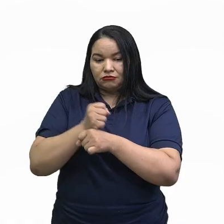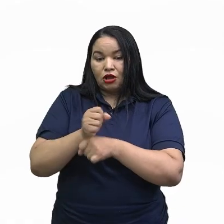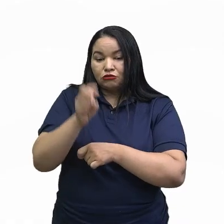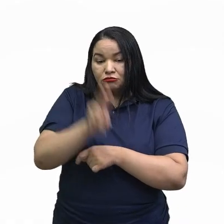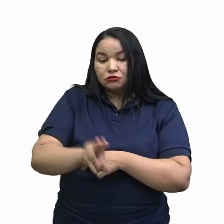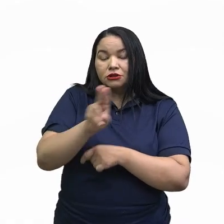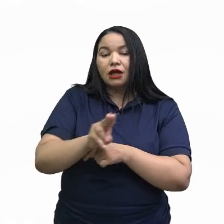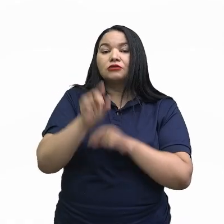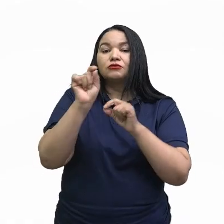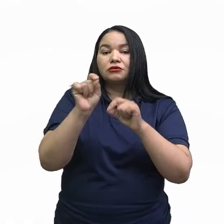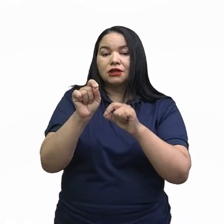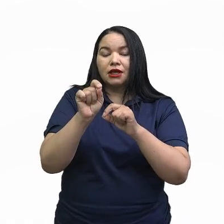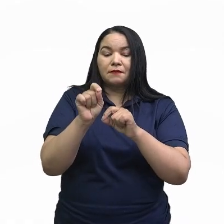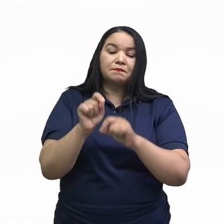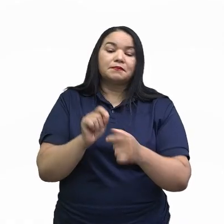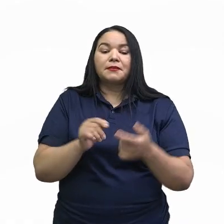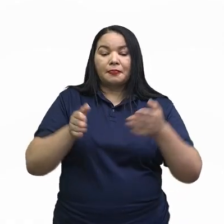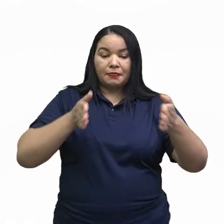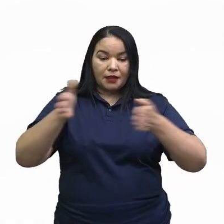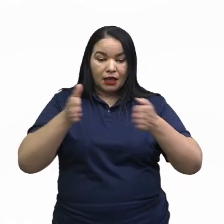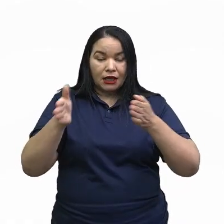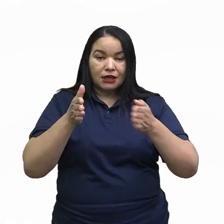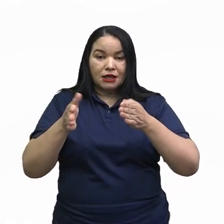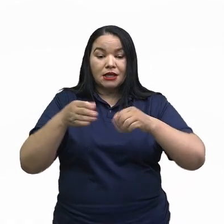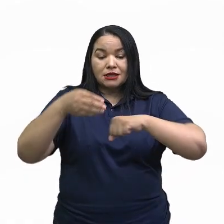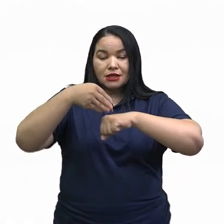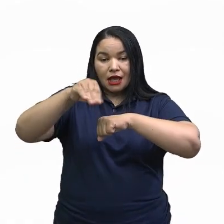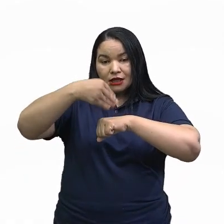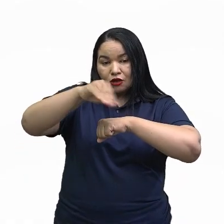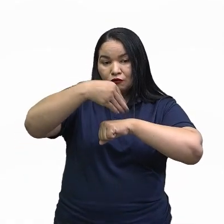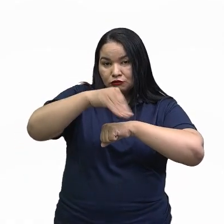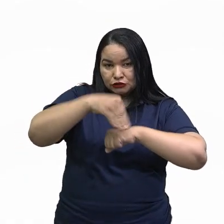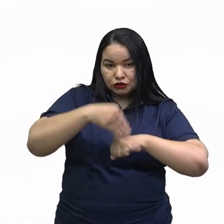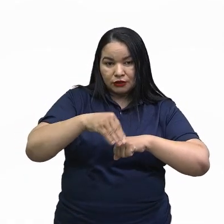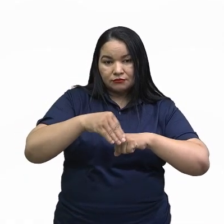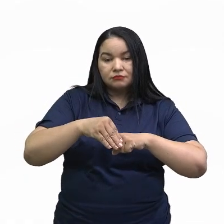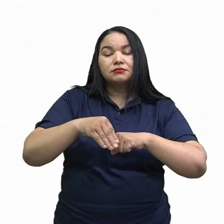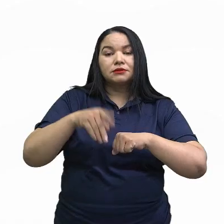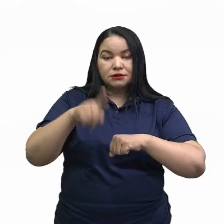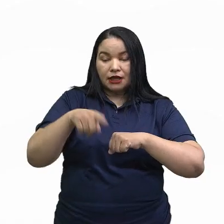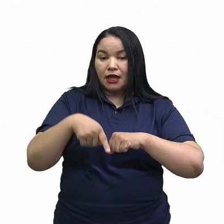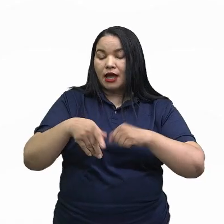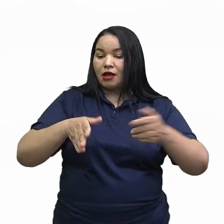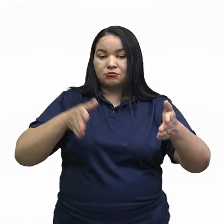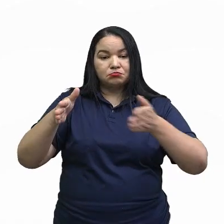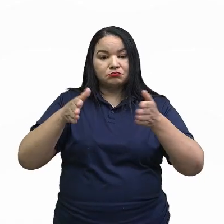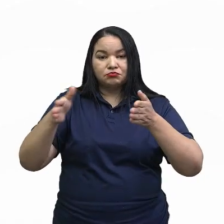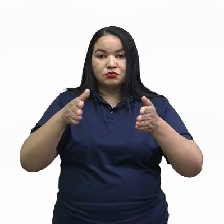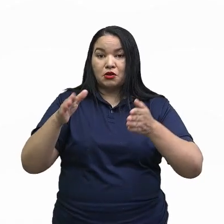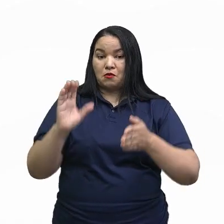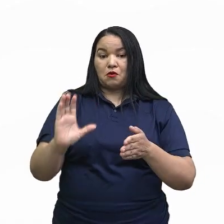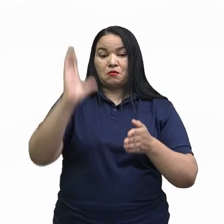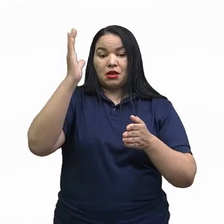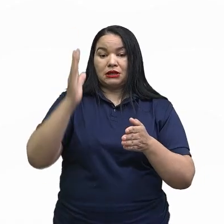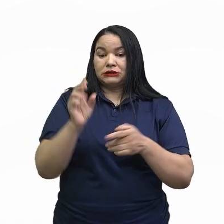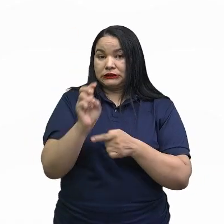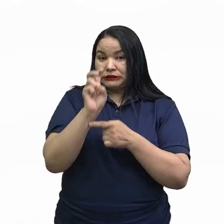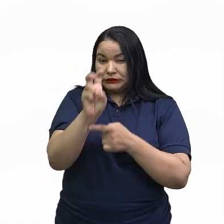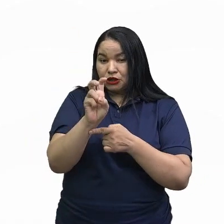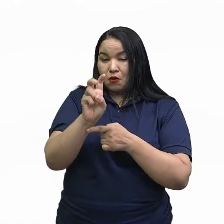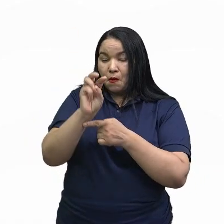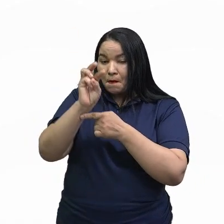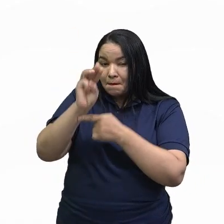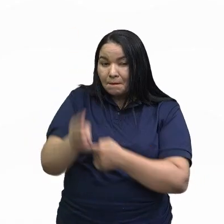para datação na arqueologia, né? Então, como o tempo de meia-vida é bastante longo, 5.000 anos é muito tempo,